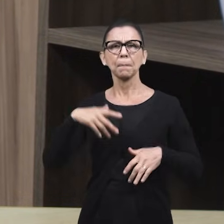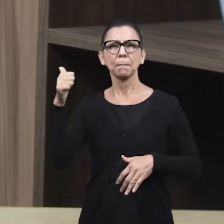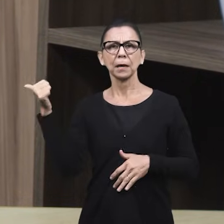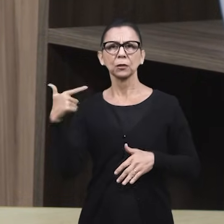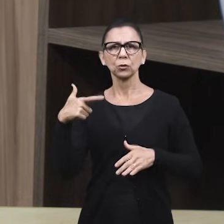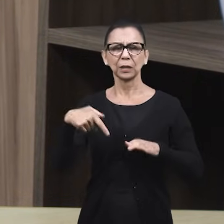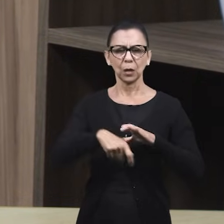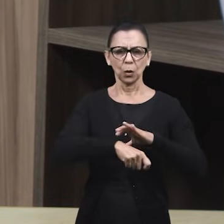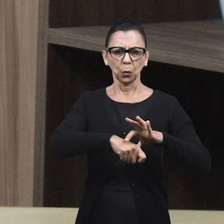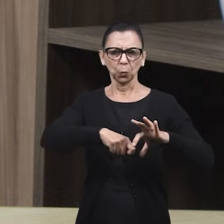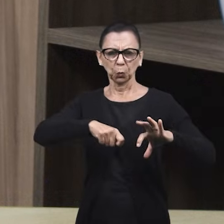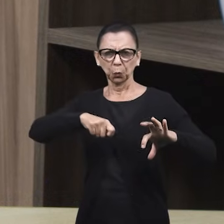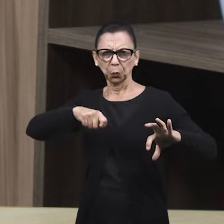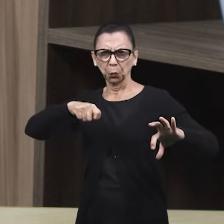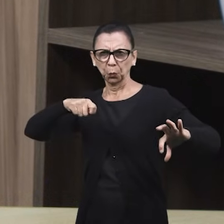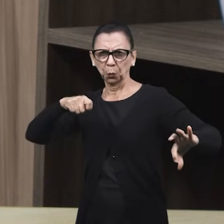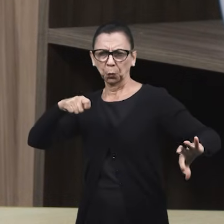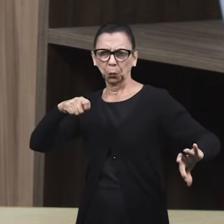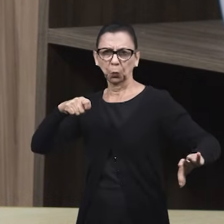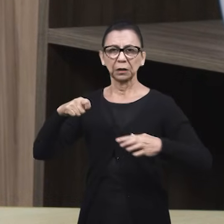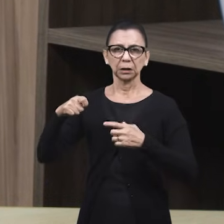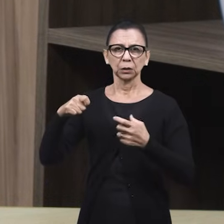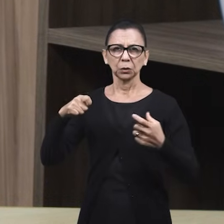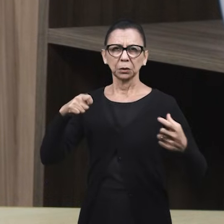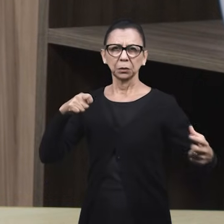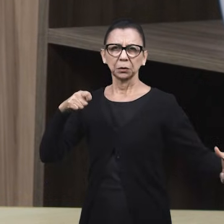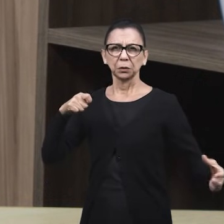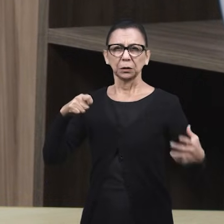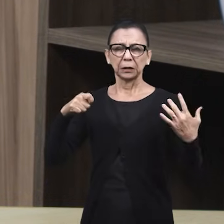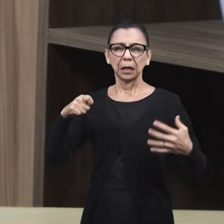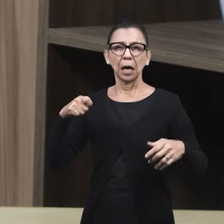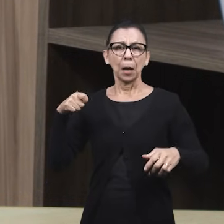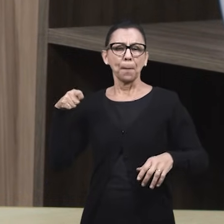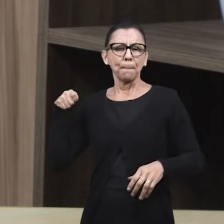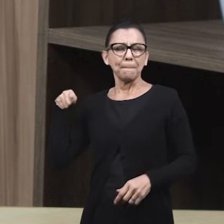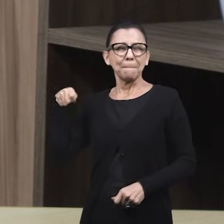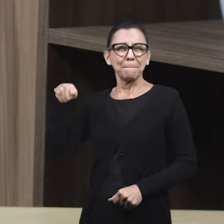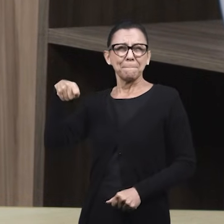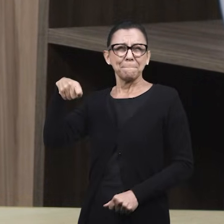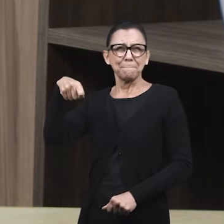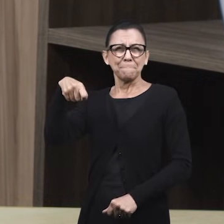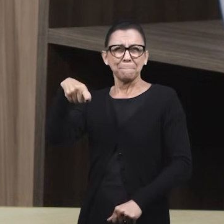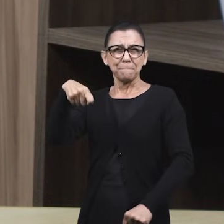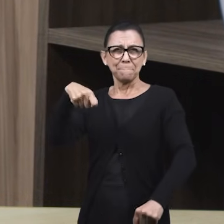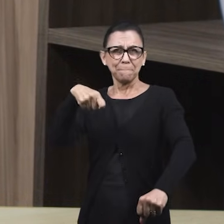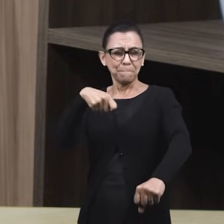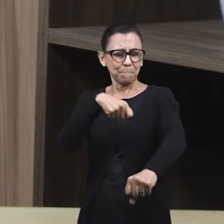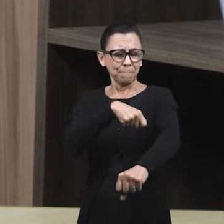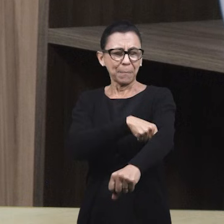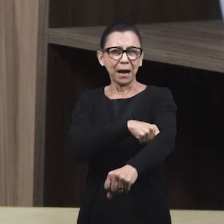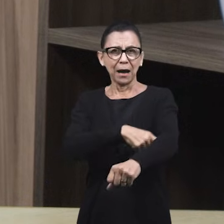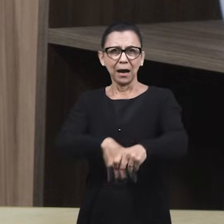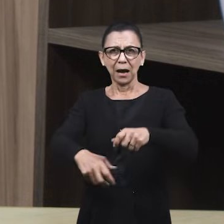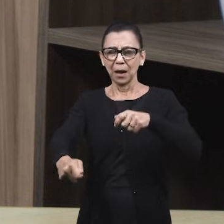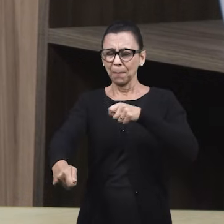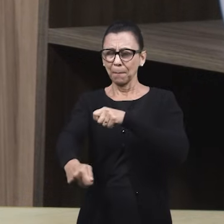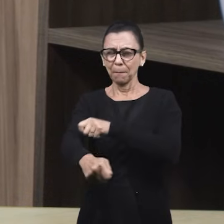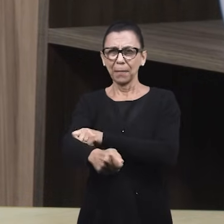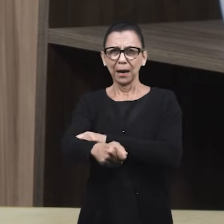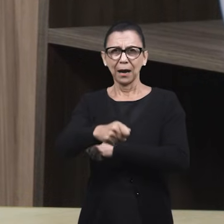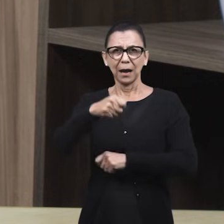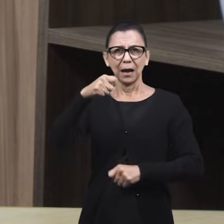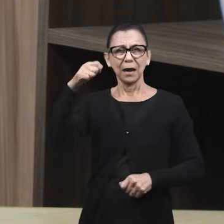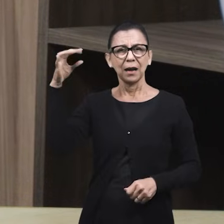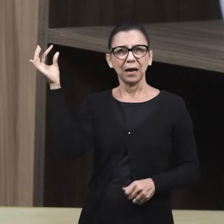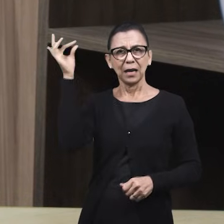mais penetrante do que qualquer espada de dois gumes e penetra até a divisão da alma